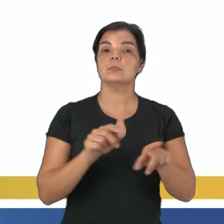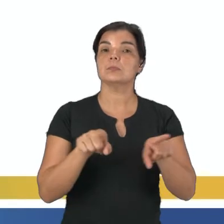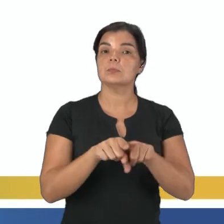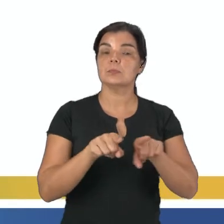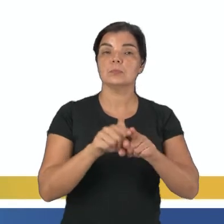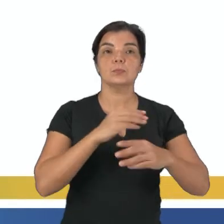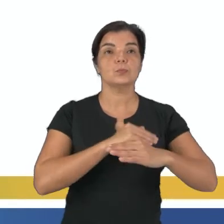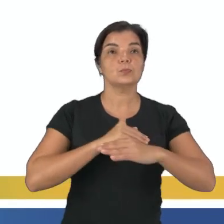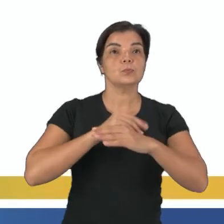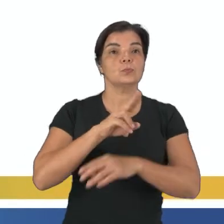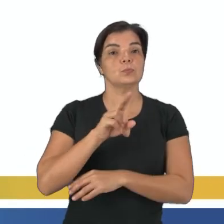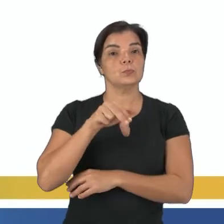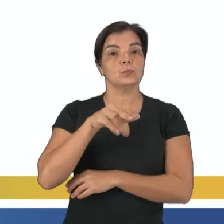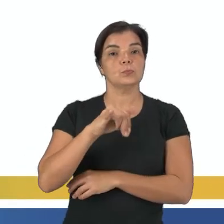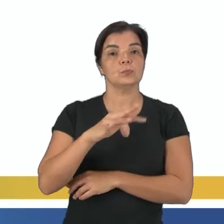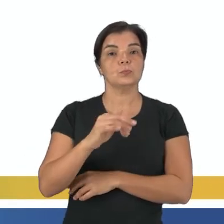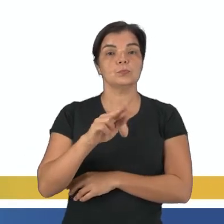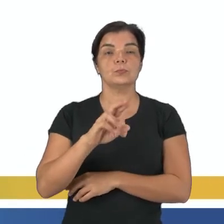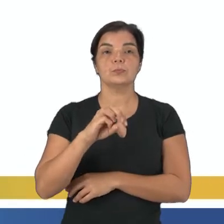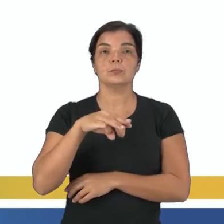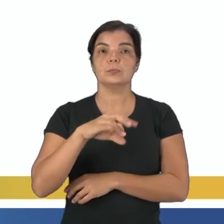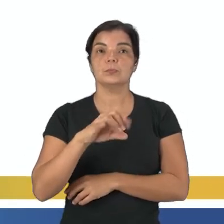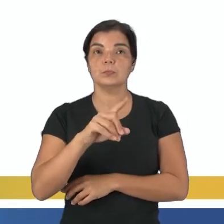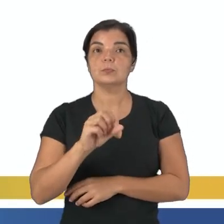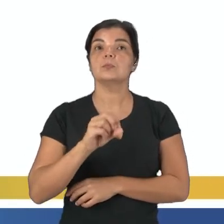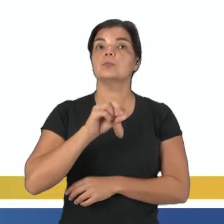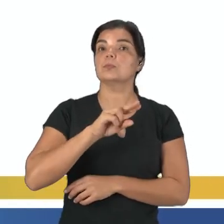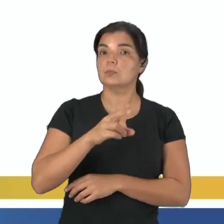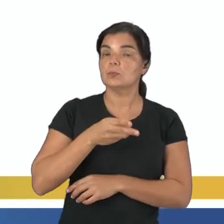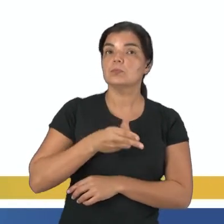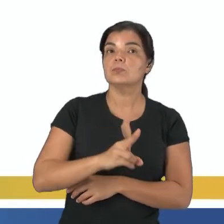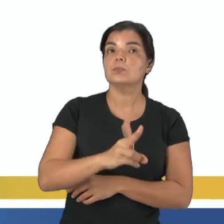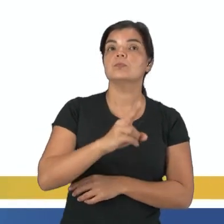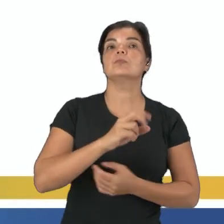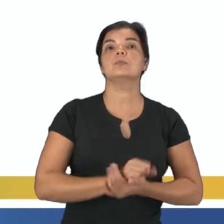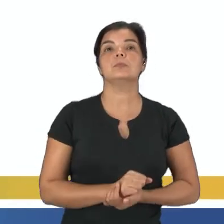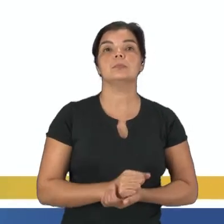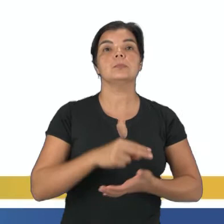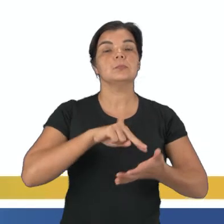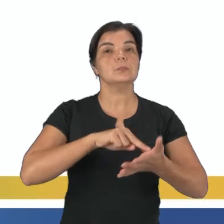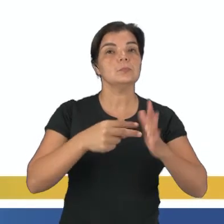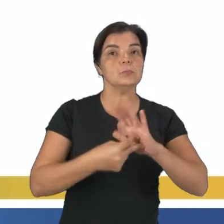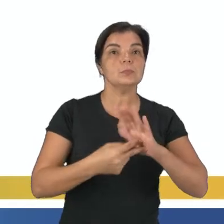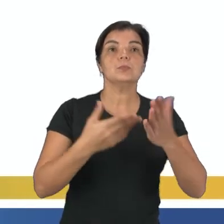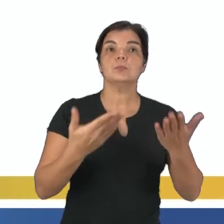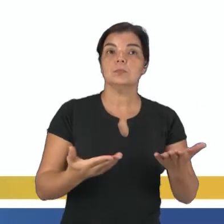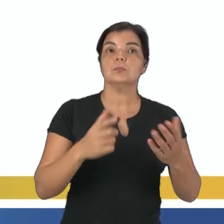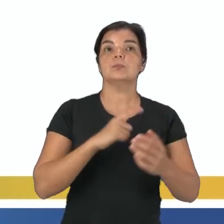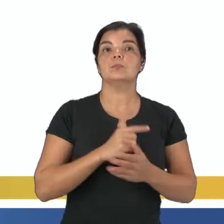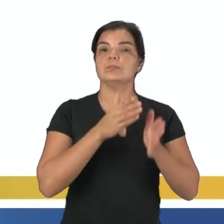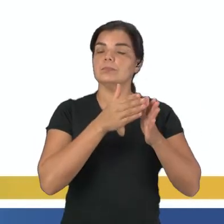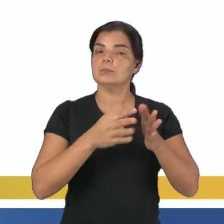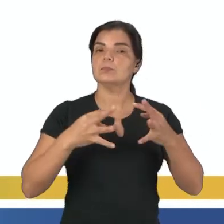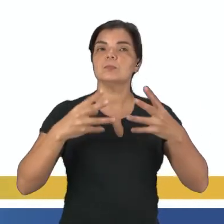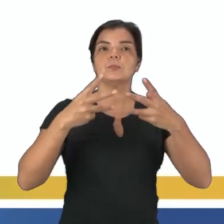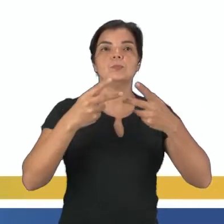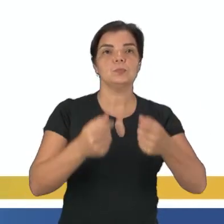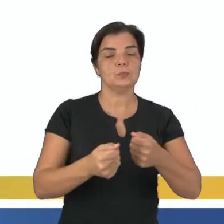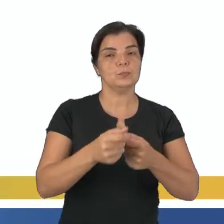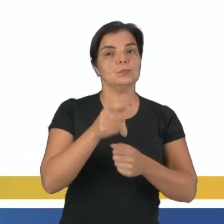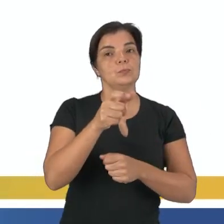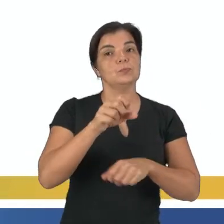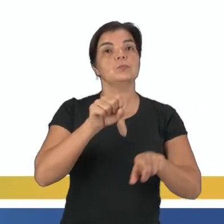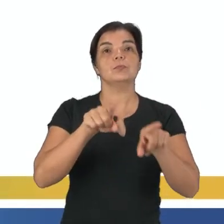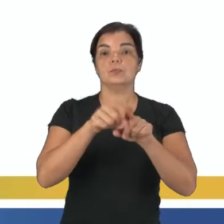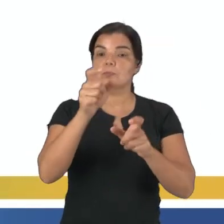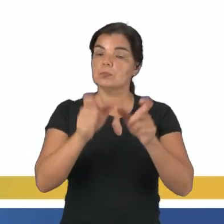está relacionada com o conceito de uniformidade, de continuidade, ou seja, quando há um padrão entre